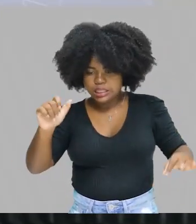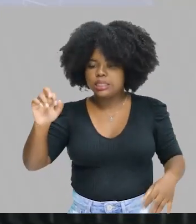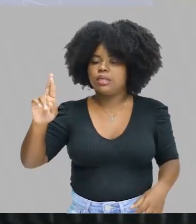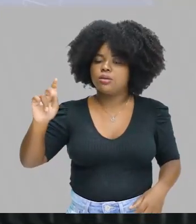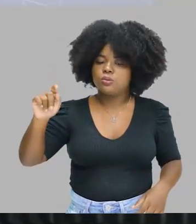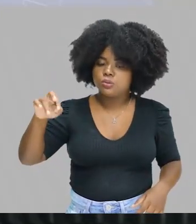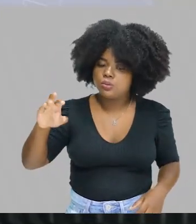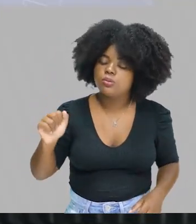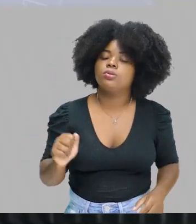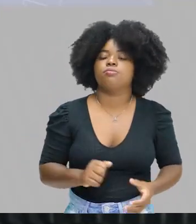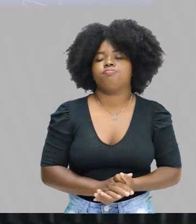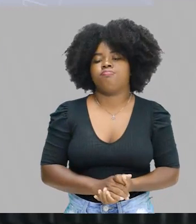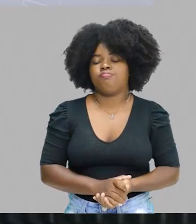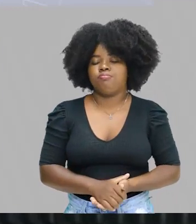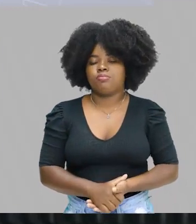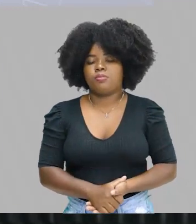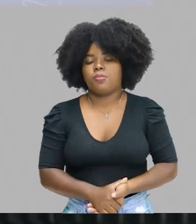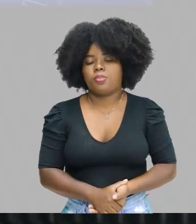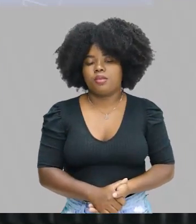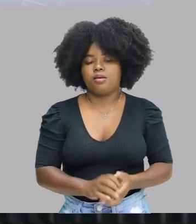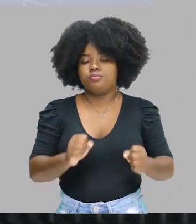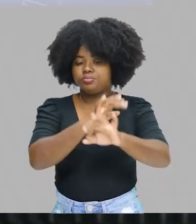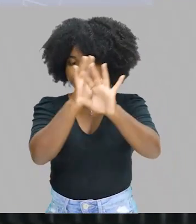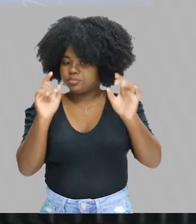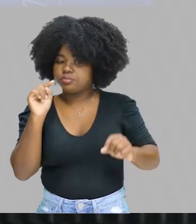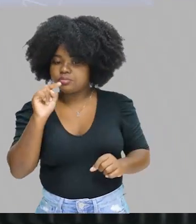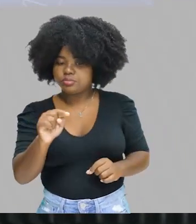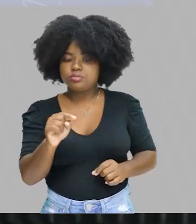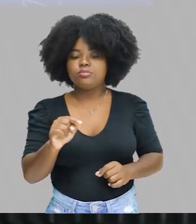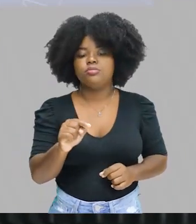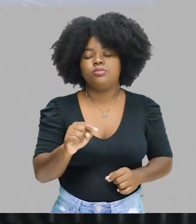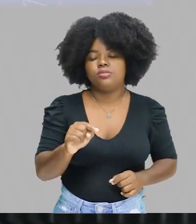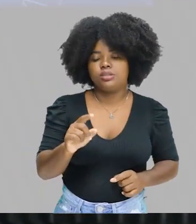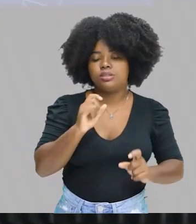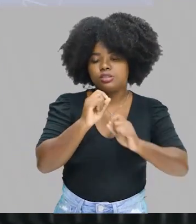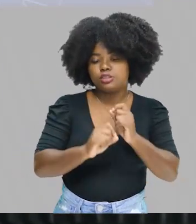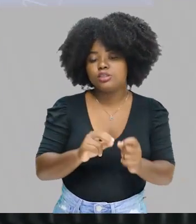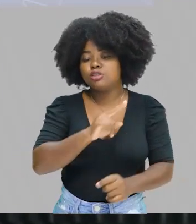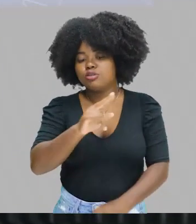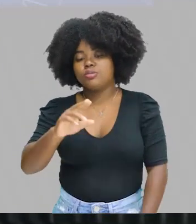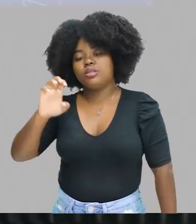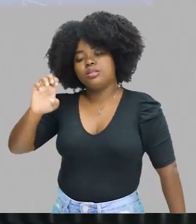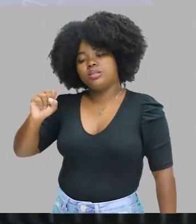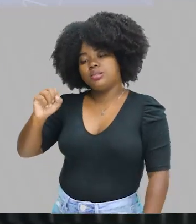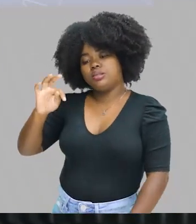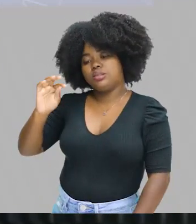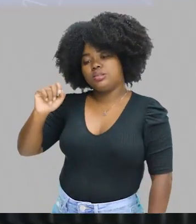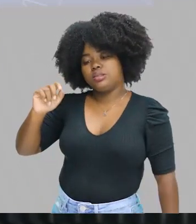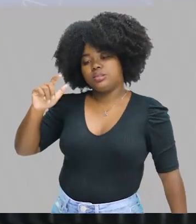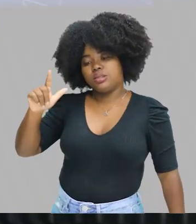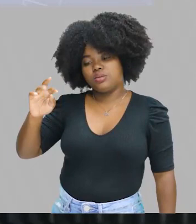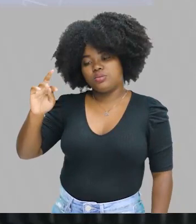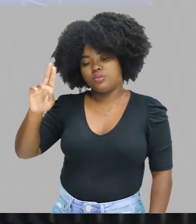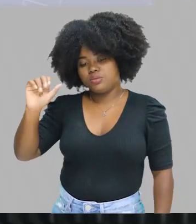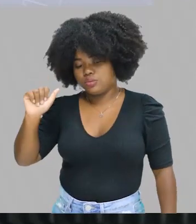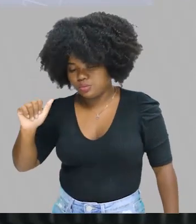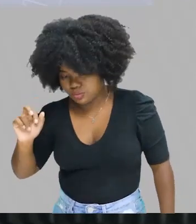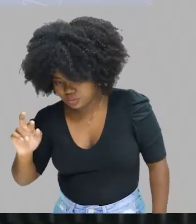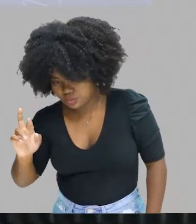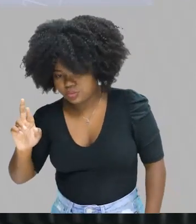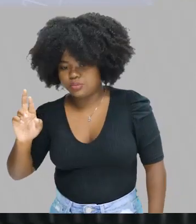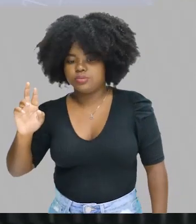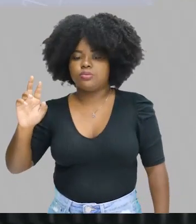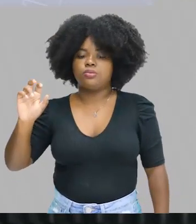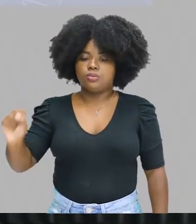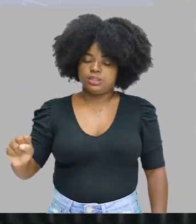escultura. Deixar claro que alguns de vocês chamam de estátuas, mas as estátuas são uma das poucas variações, das muitas, perdão, variações da